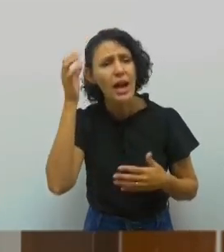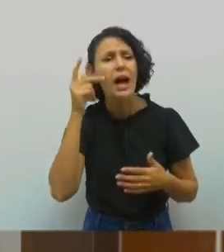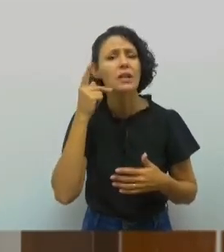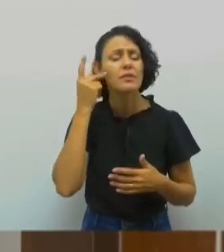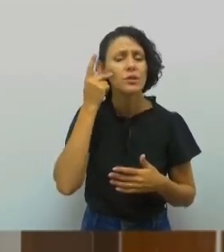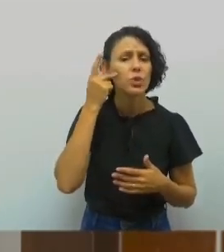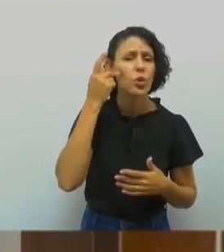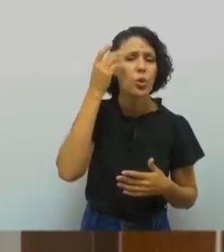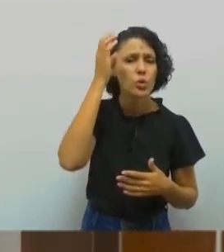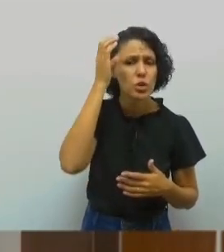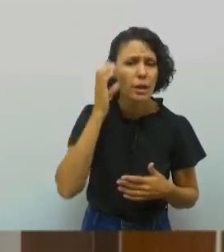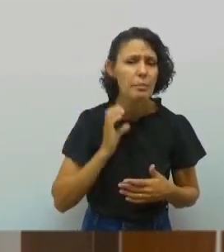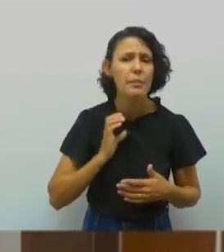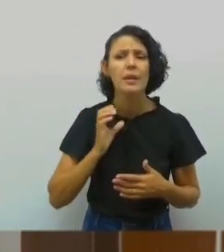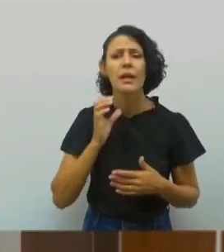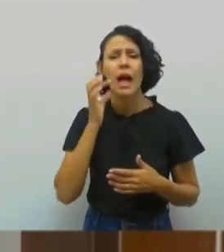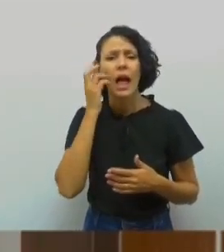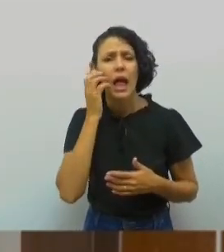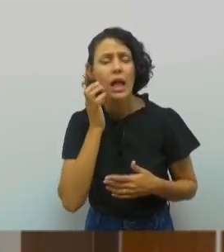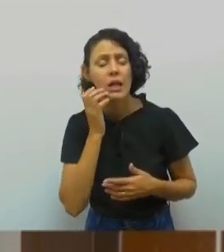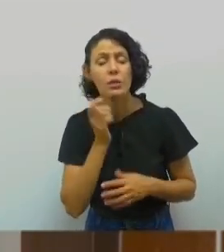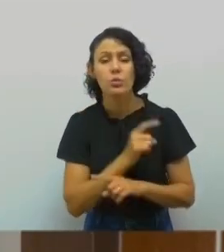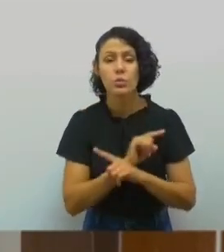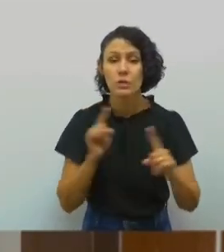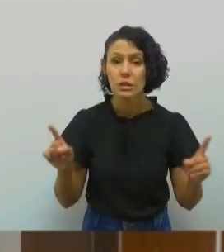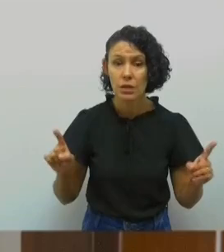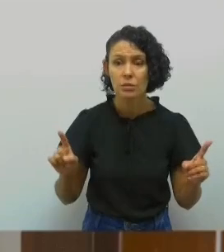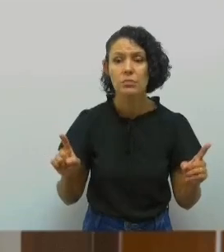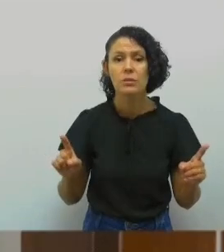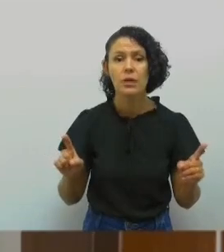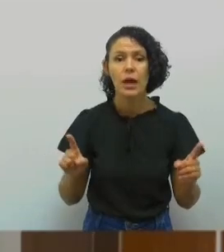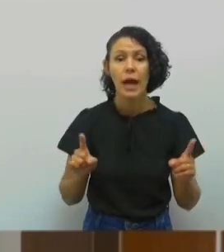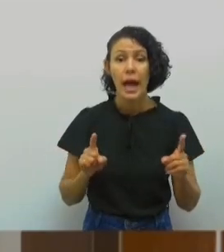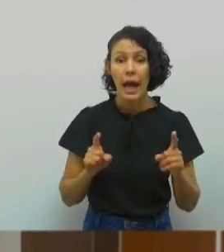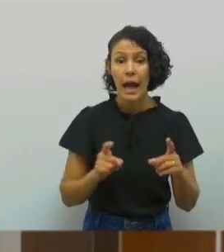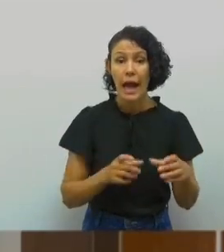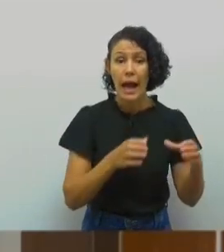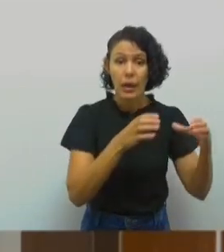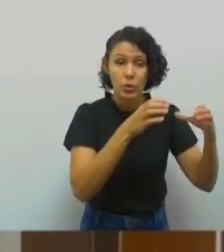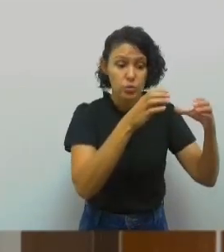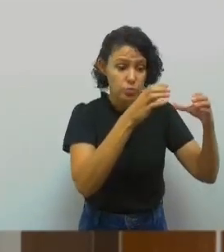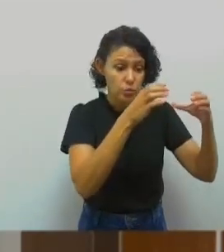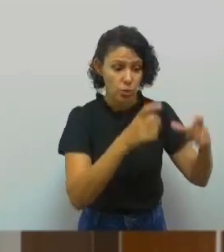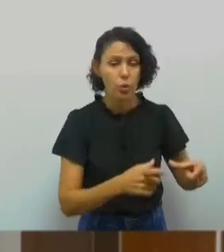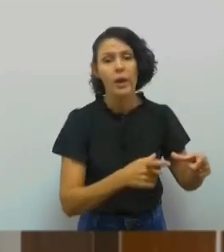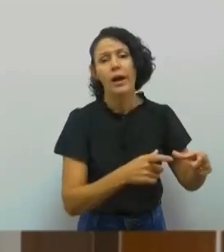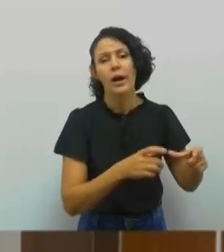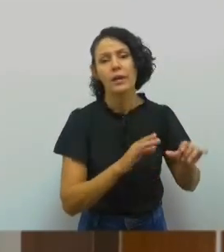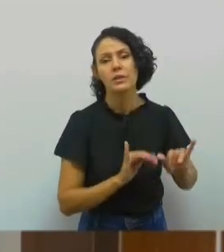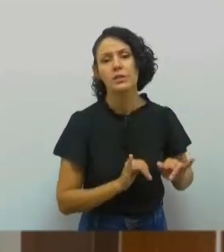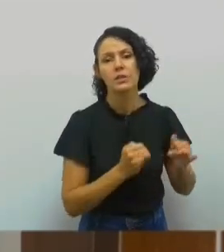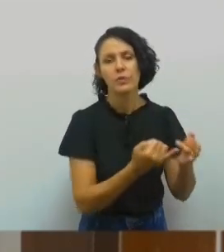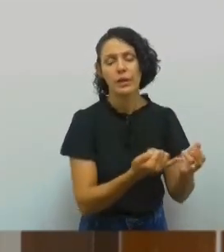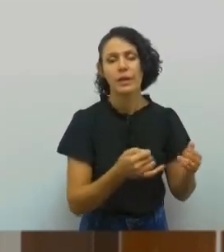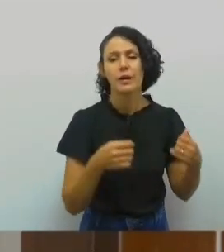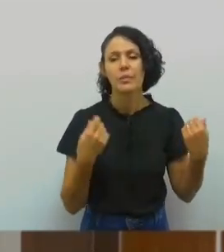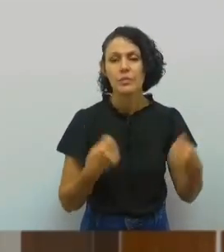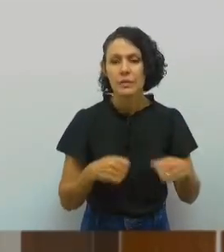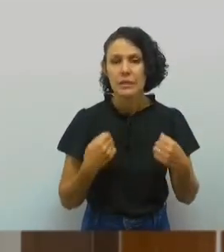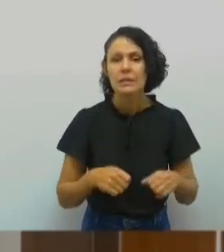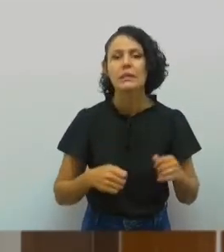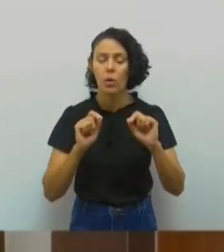chapinha não é o vereador Elinho não é o povo do Tero distrito precisa da praia de jacuanga